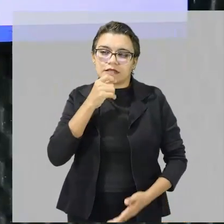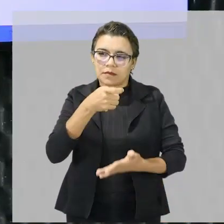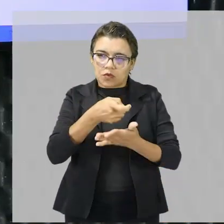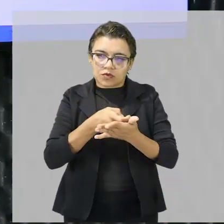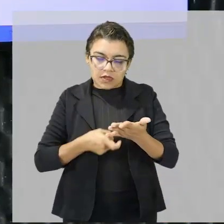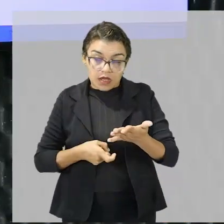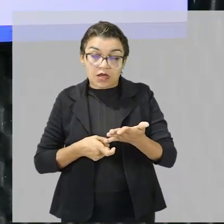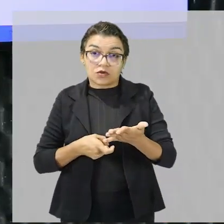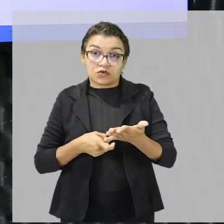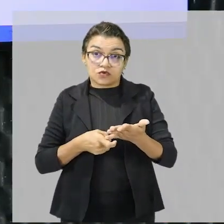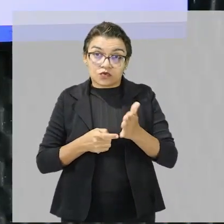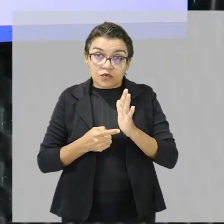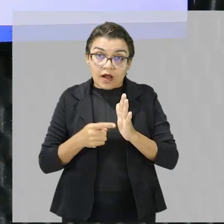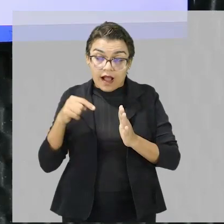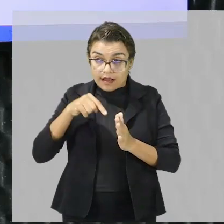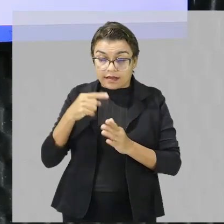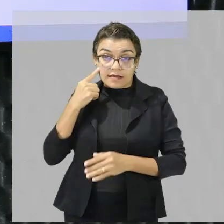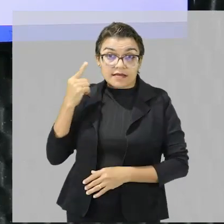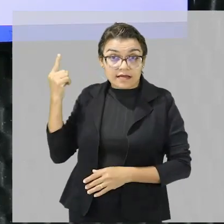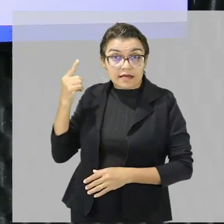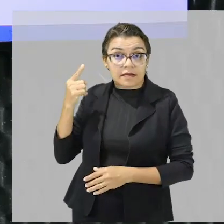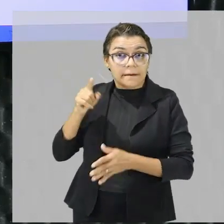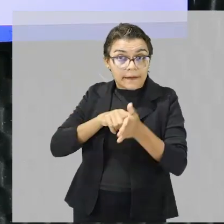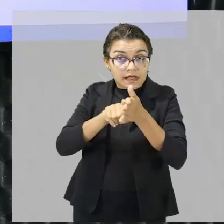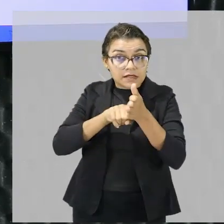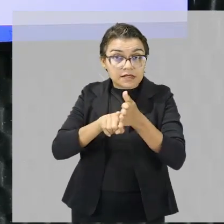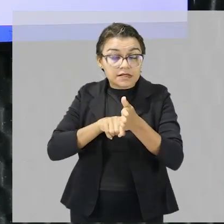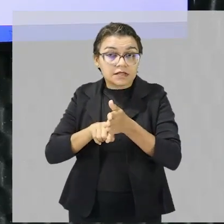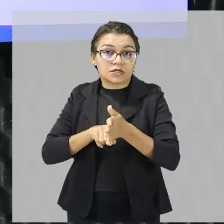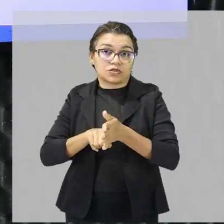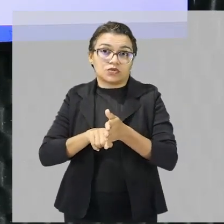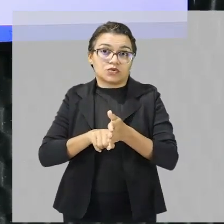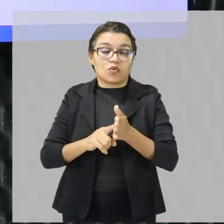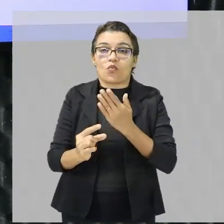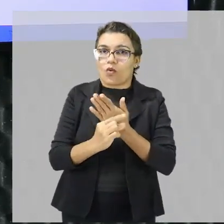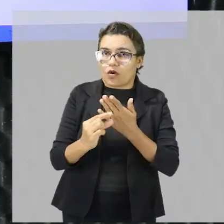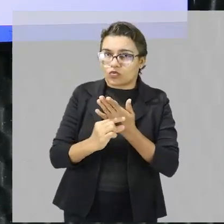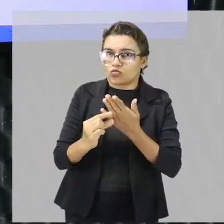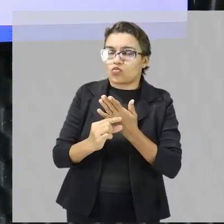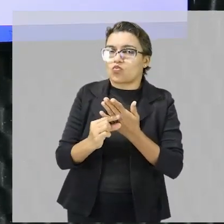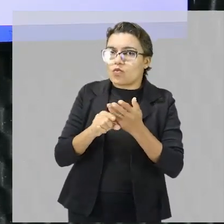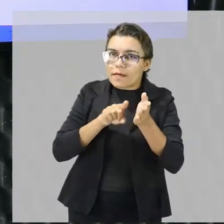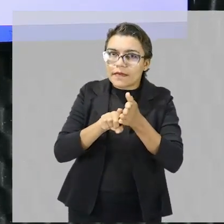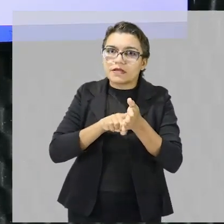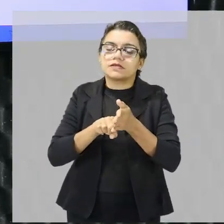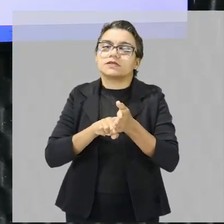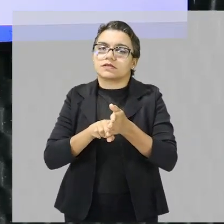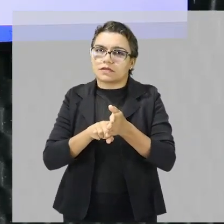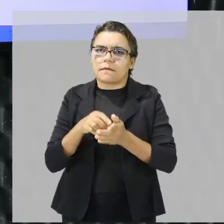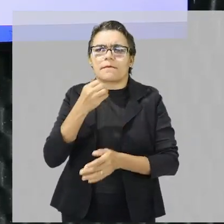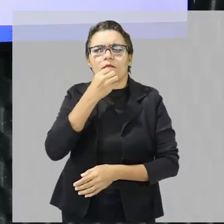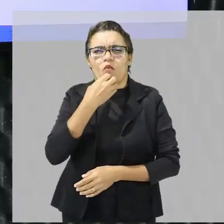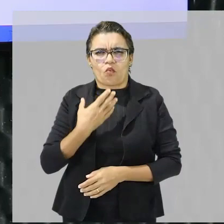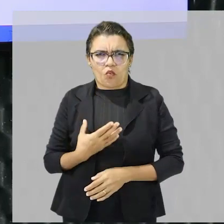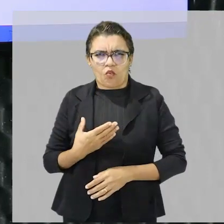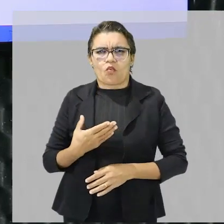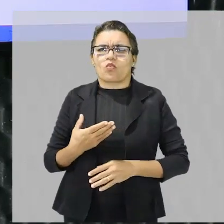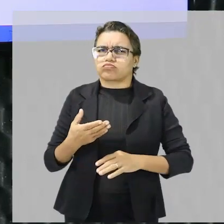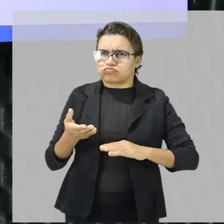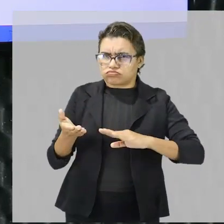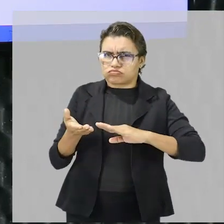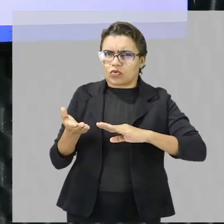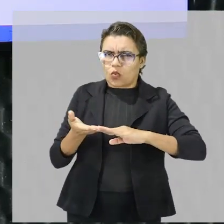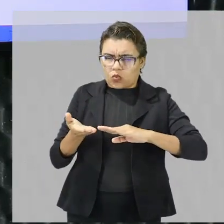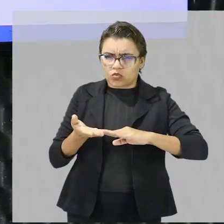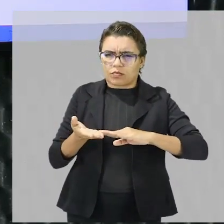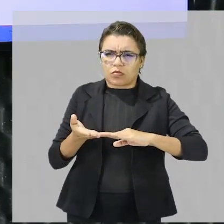aqui, pesquisem, vocês podem pegar o nome do autor também. Ele é muito bom, muito legal, muito contemporâneo, tá?